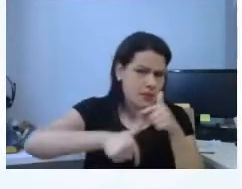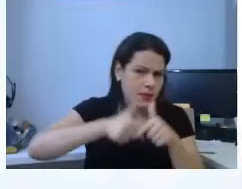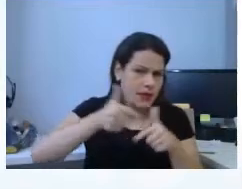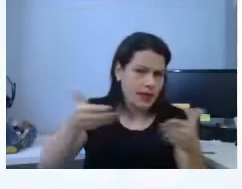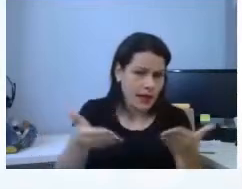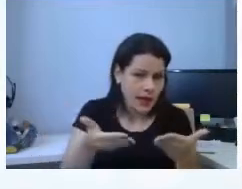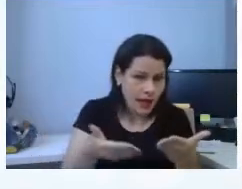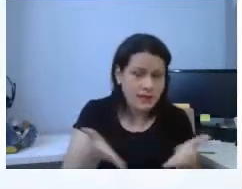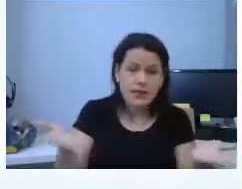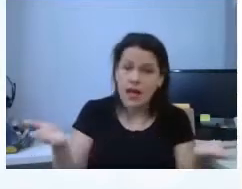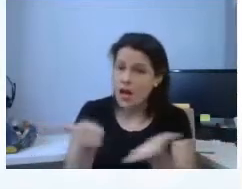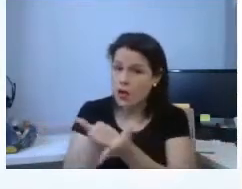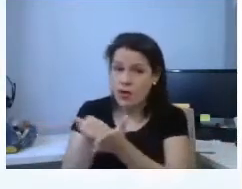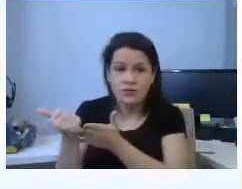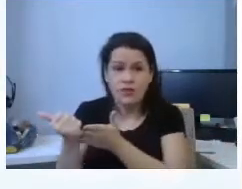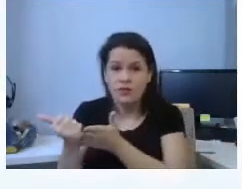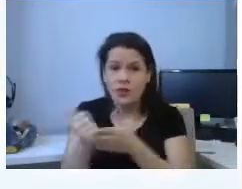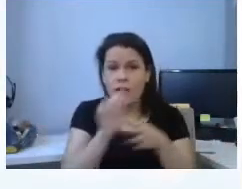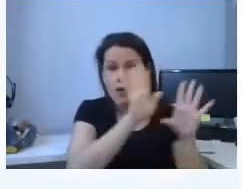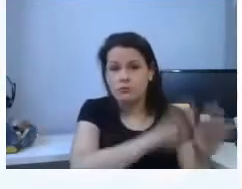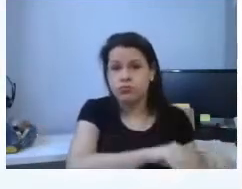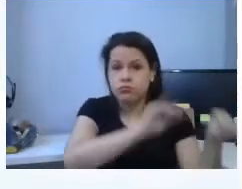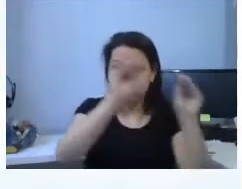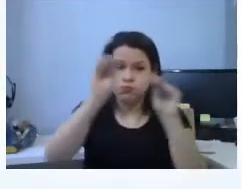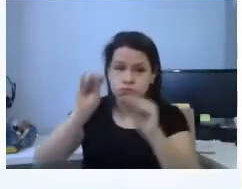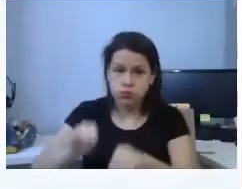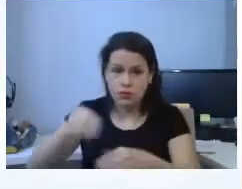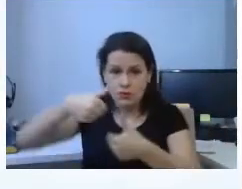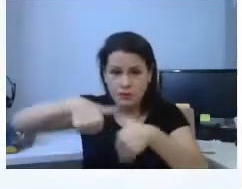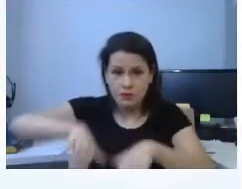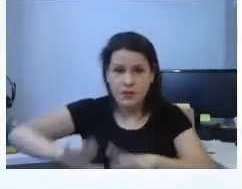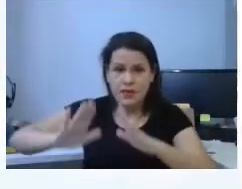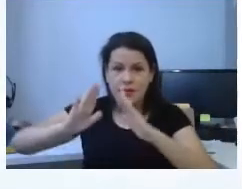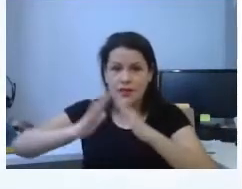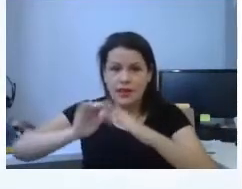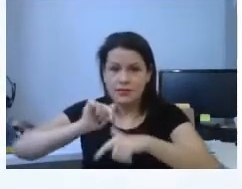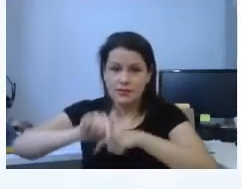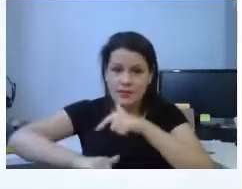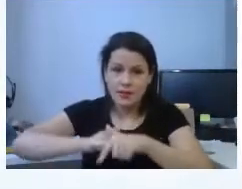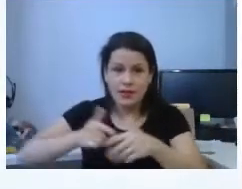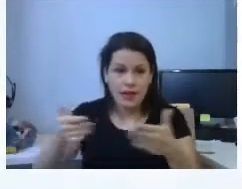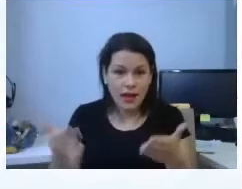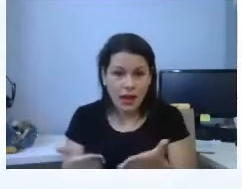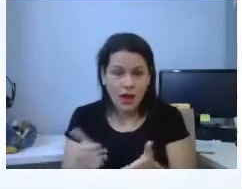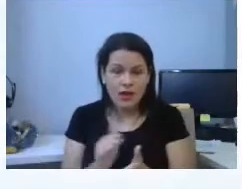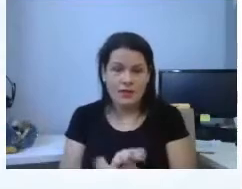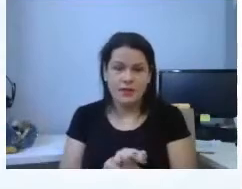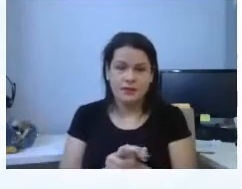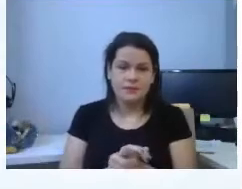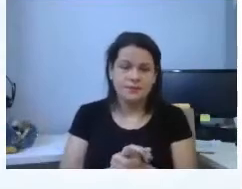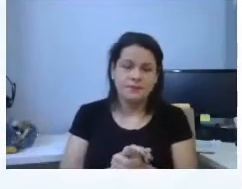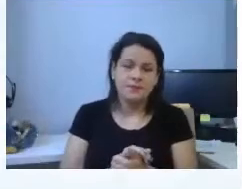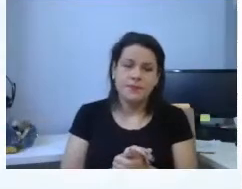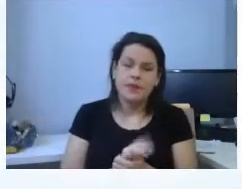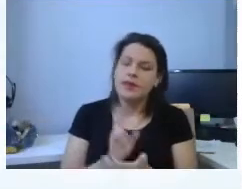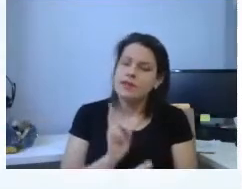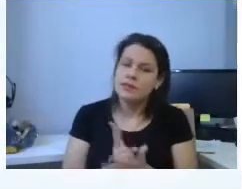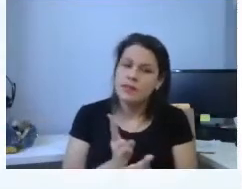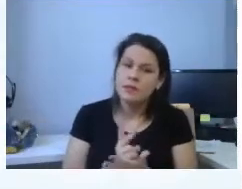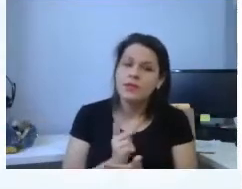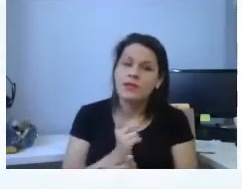possibilidade foram, do dia para a noite, submetidos ao trabalho remoto, ou seja,